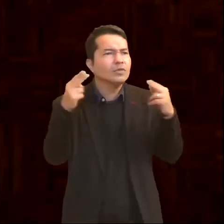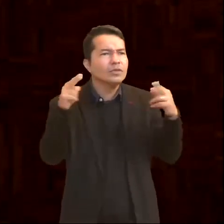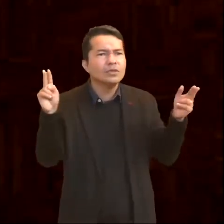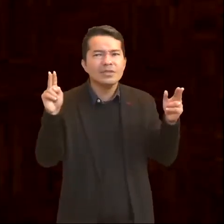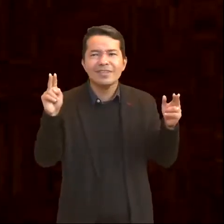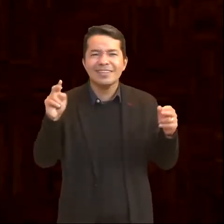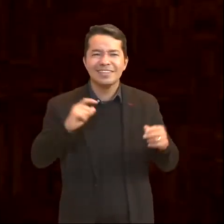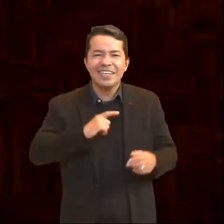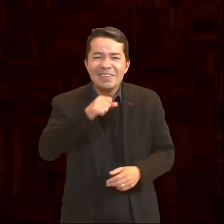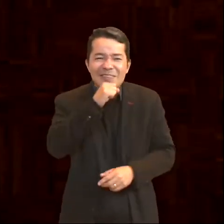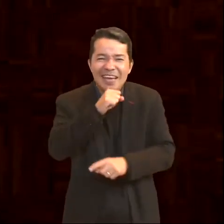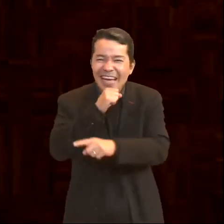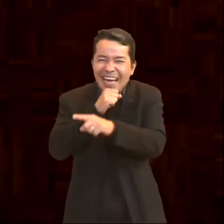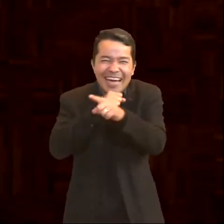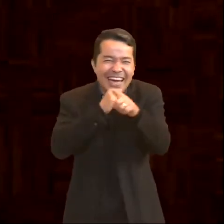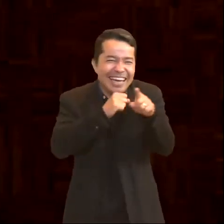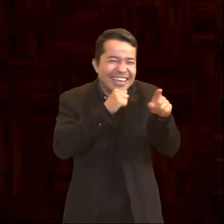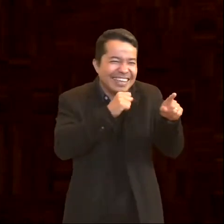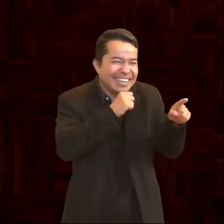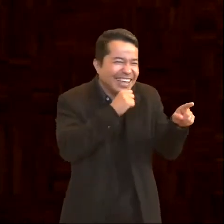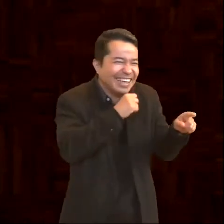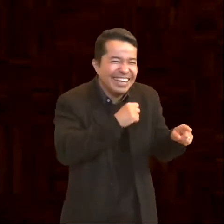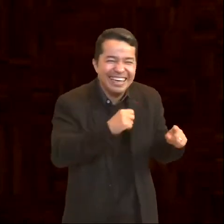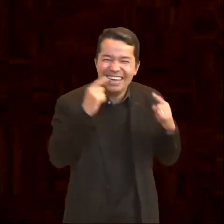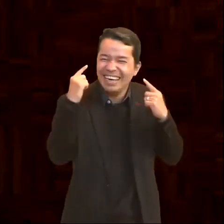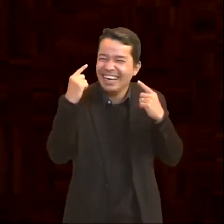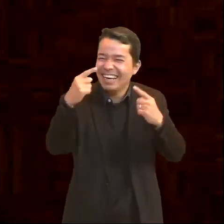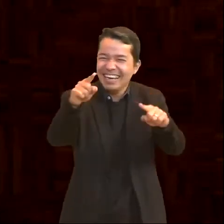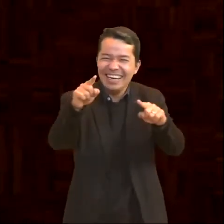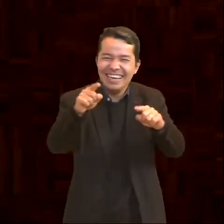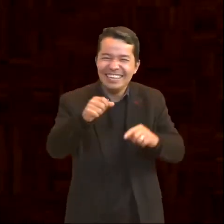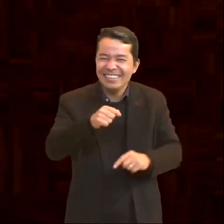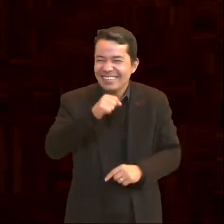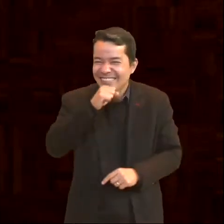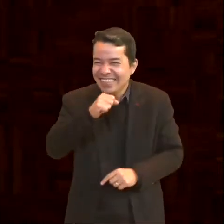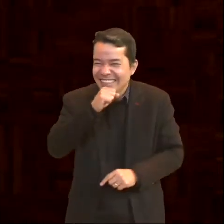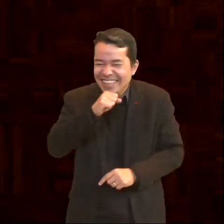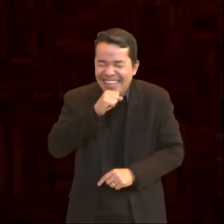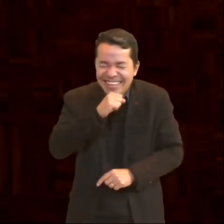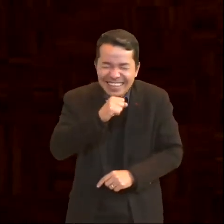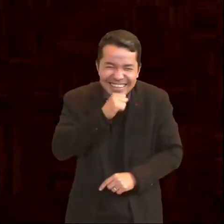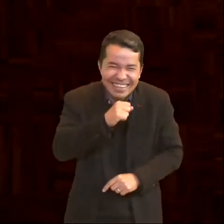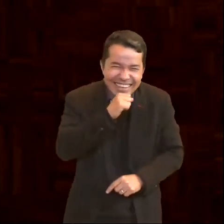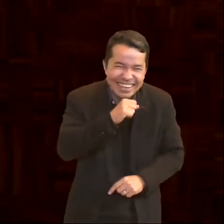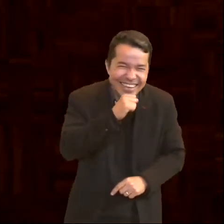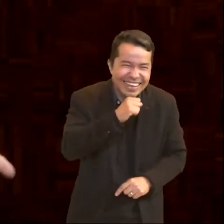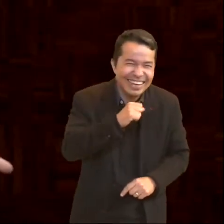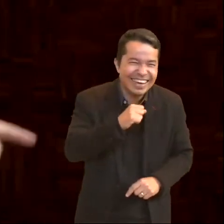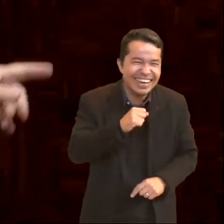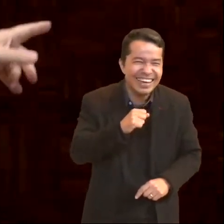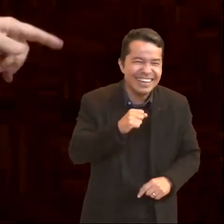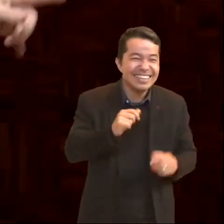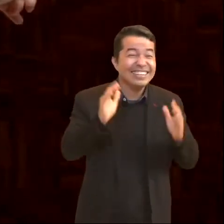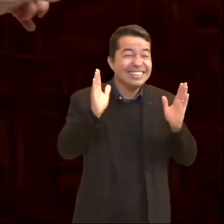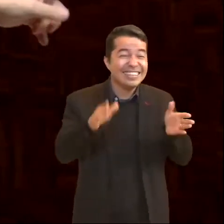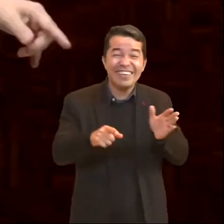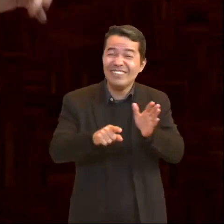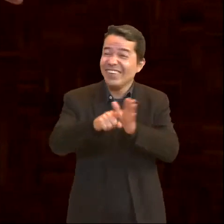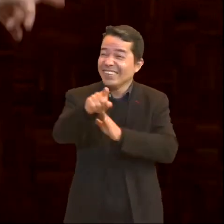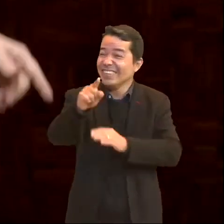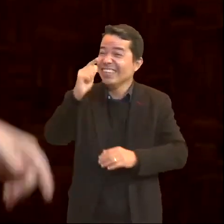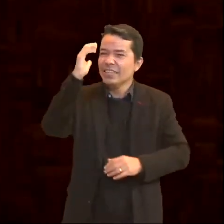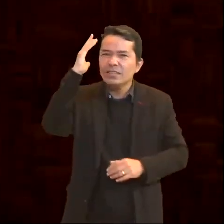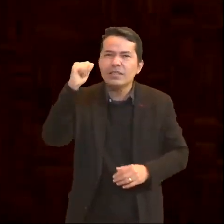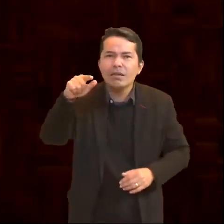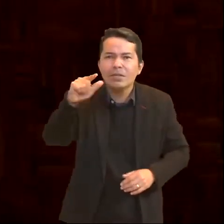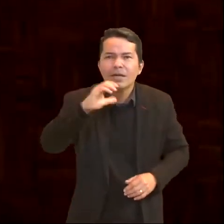uns velhinhos aqui, viu? Tem uns velhinhos aqui, porque essa é ela do baú. Eu já perguntei se tem alguém que sabe aqui,